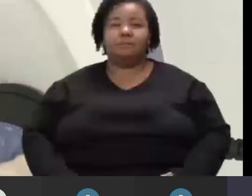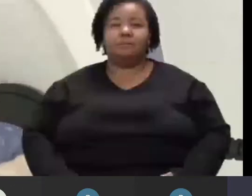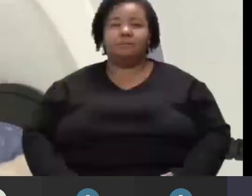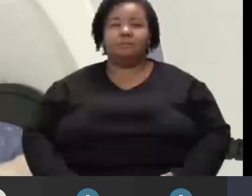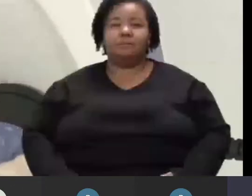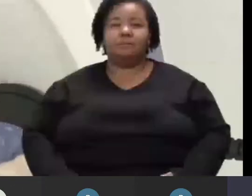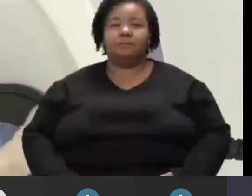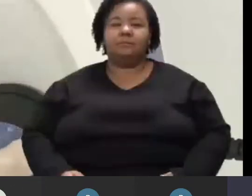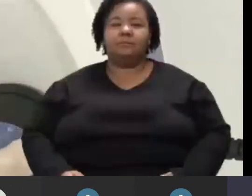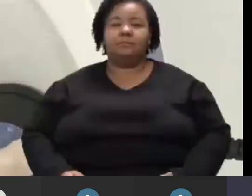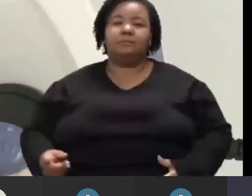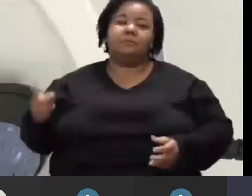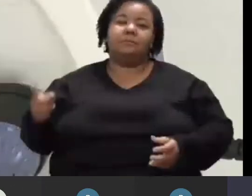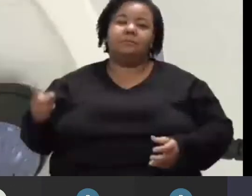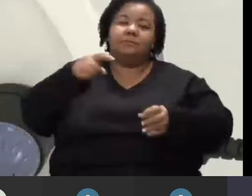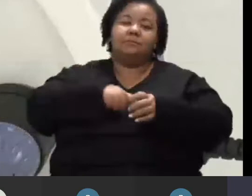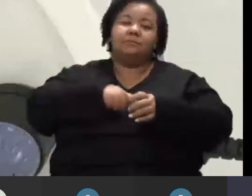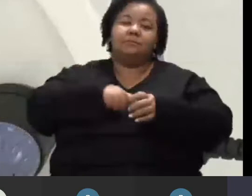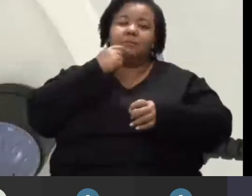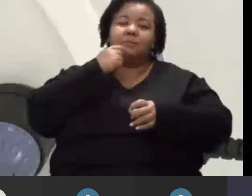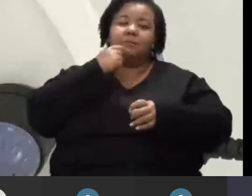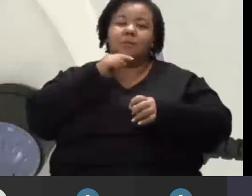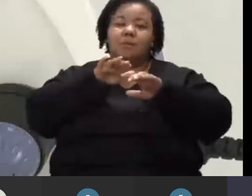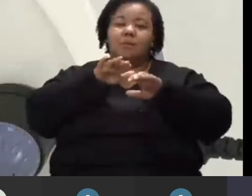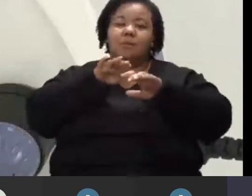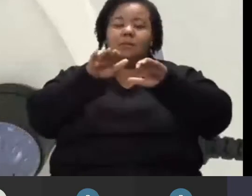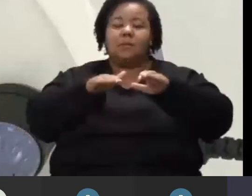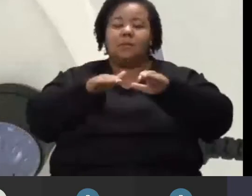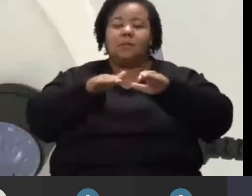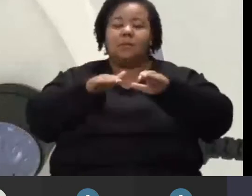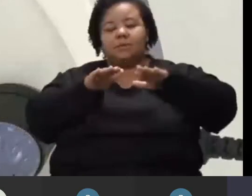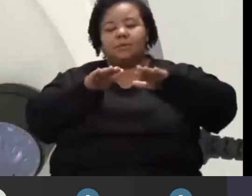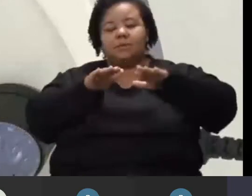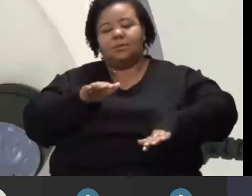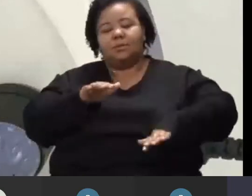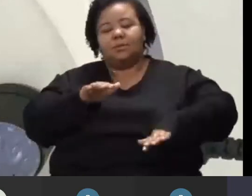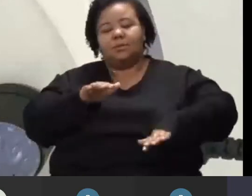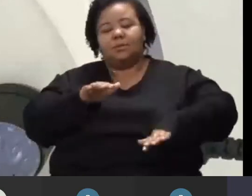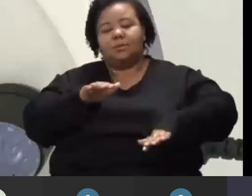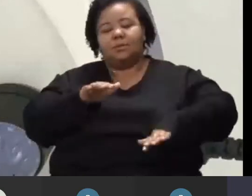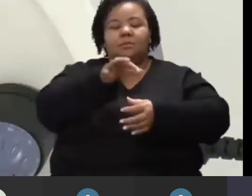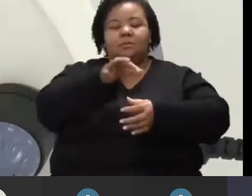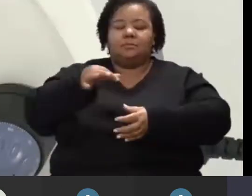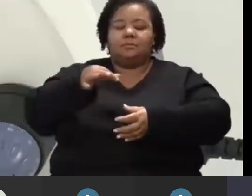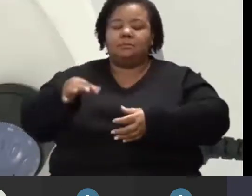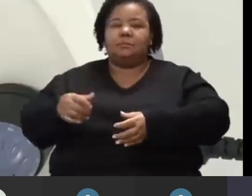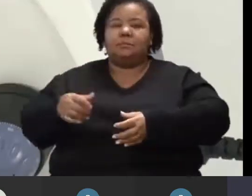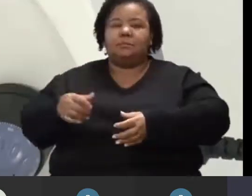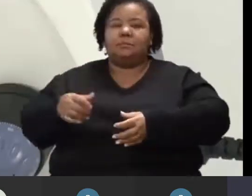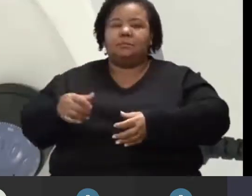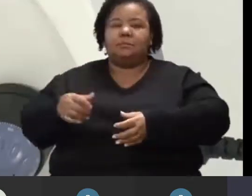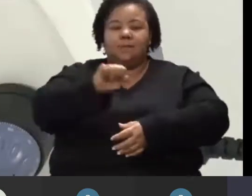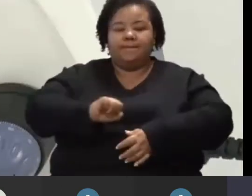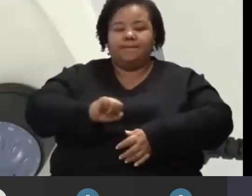E aí você vai voltar para a objetiva vermelha, vai descer toda a mesa, vai retirar a lâmina e vai limpar o